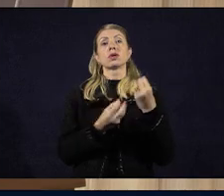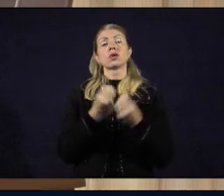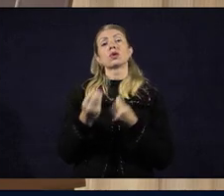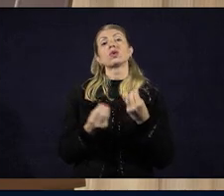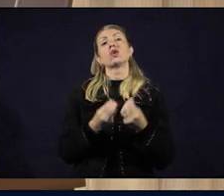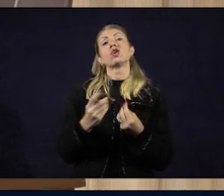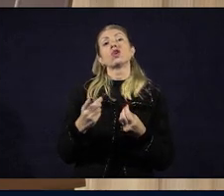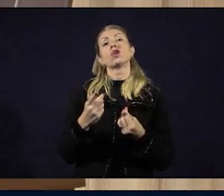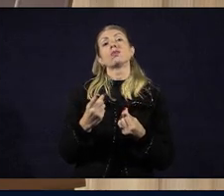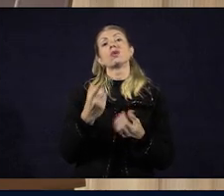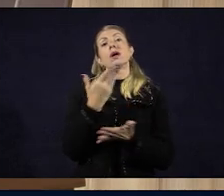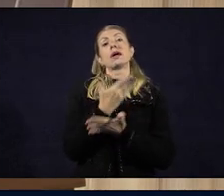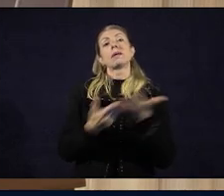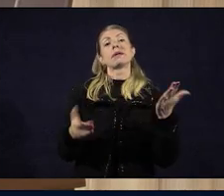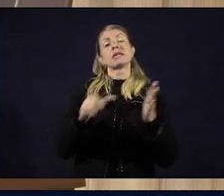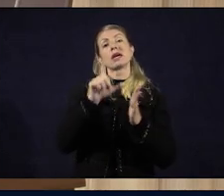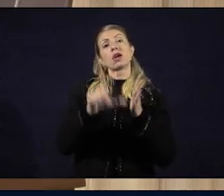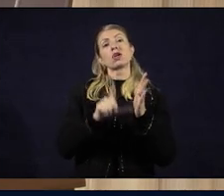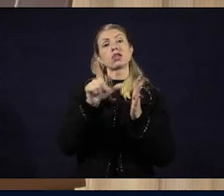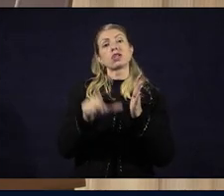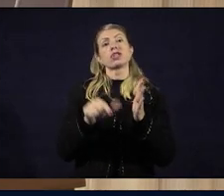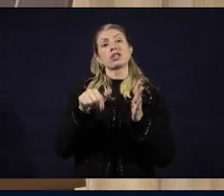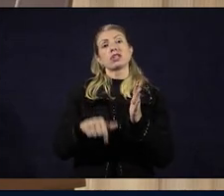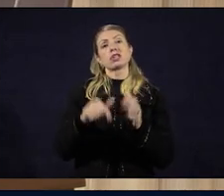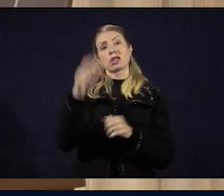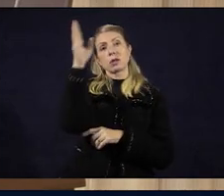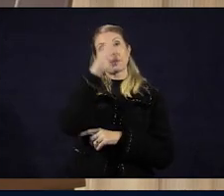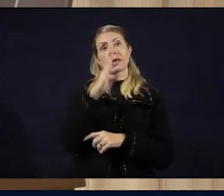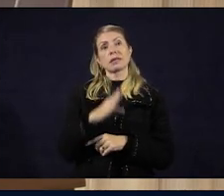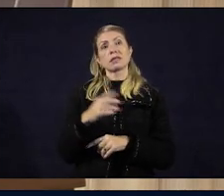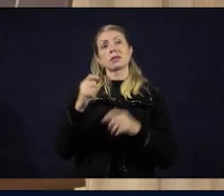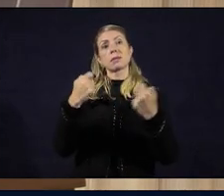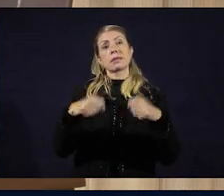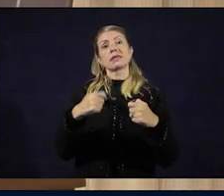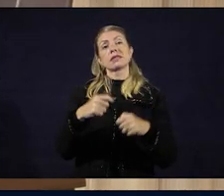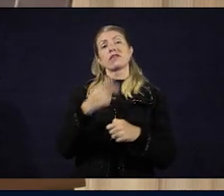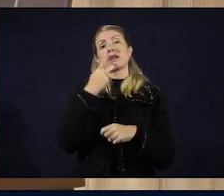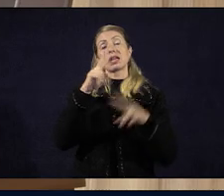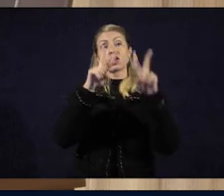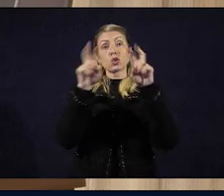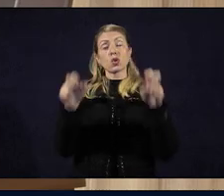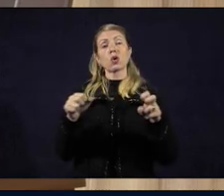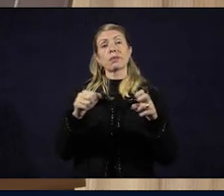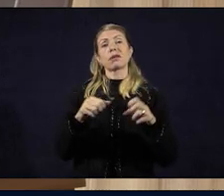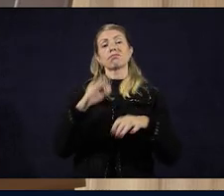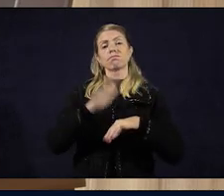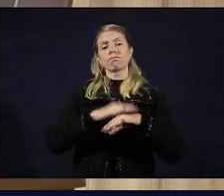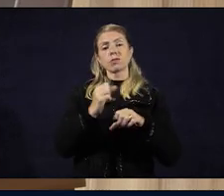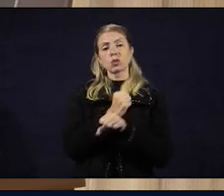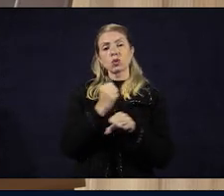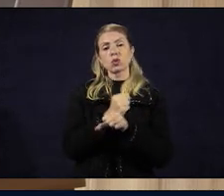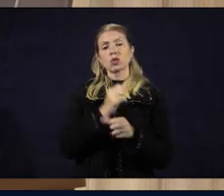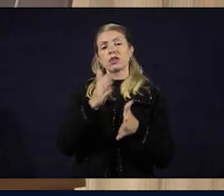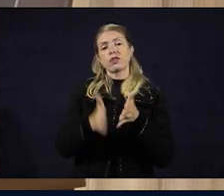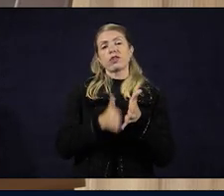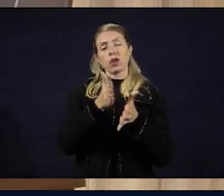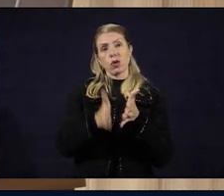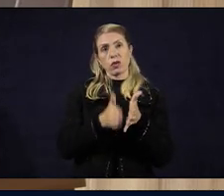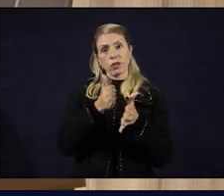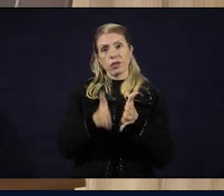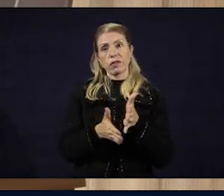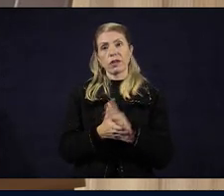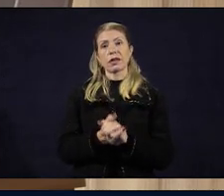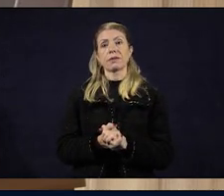desgargalo logístico para a produção de grão no Brasil sem falar em desenvolvimento de ferrovias, né, ministro? E acho que parte